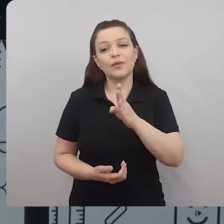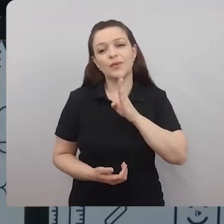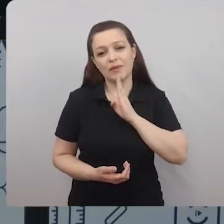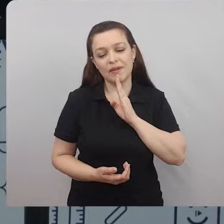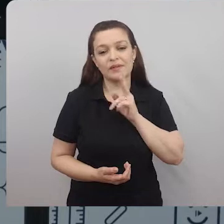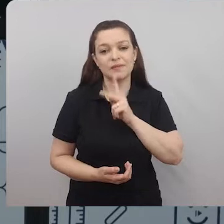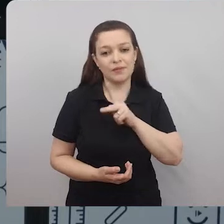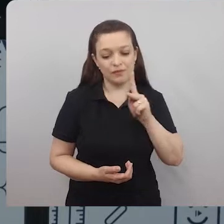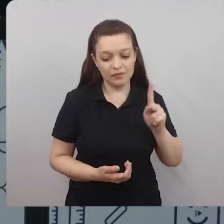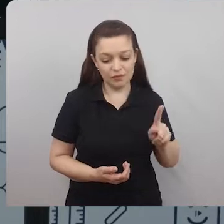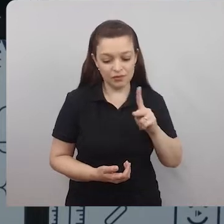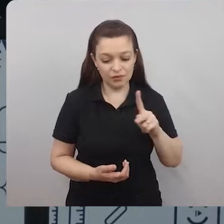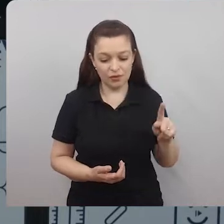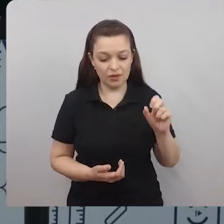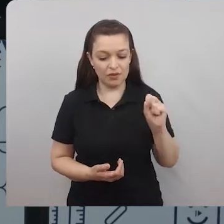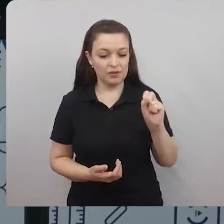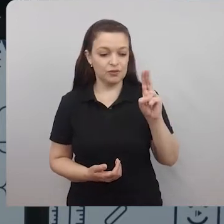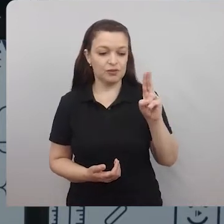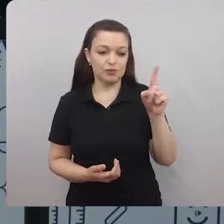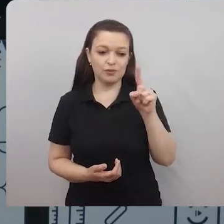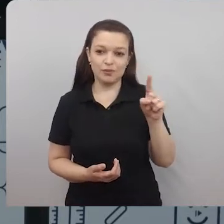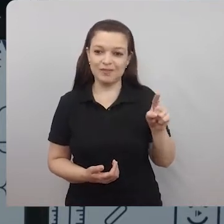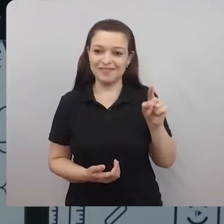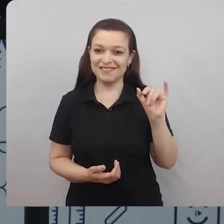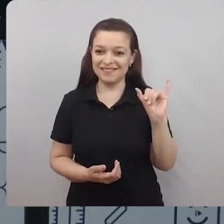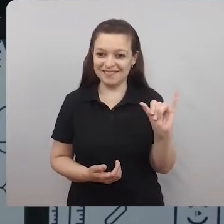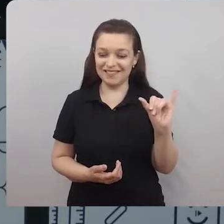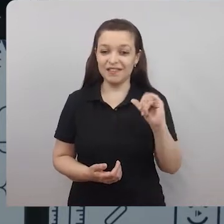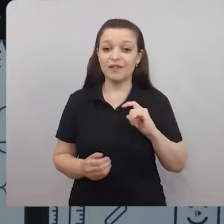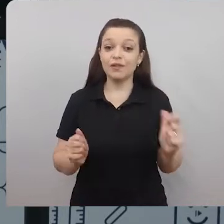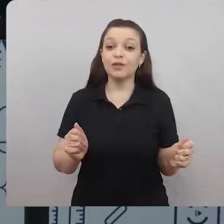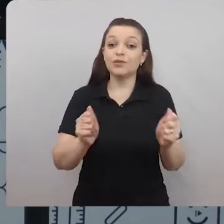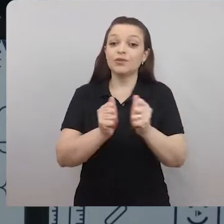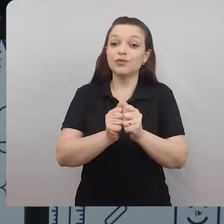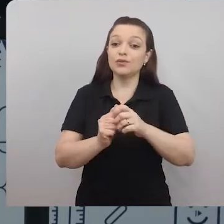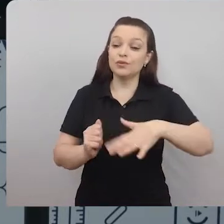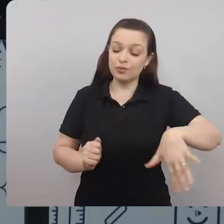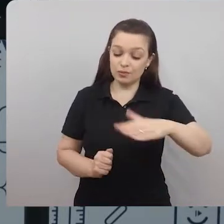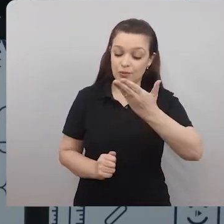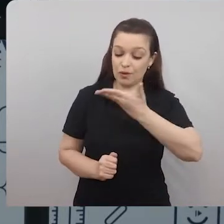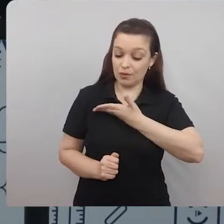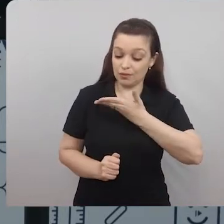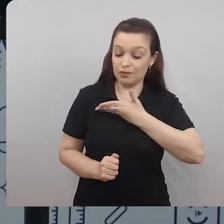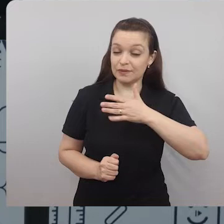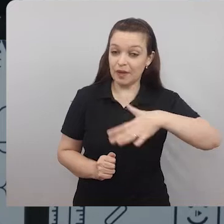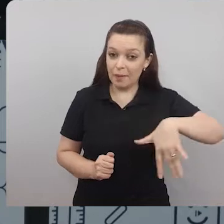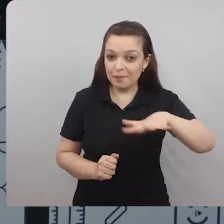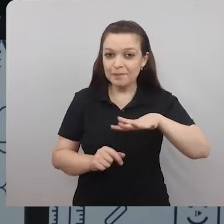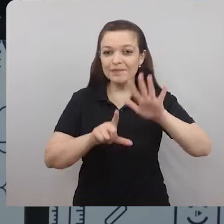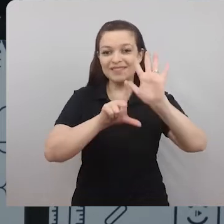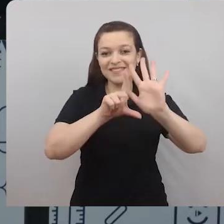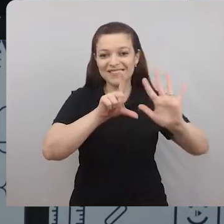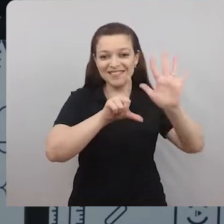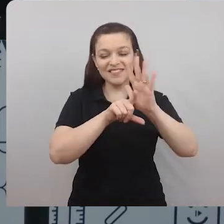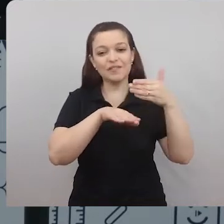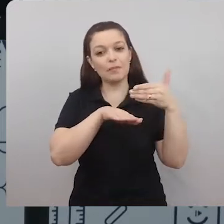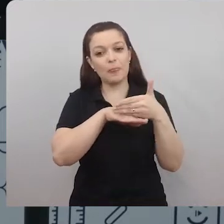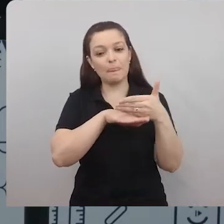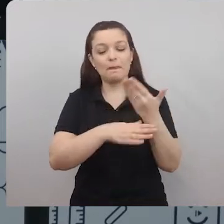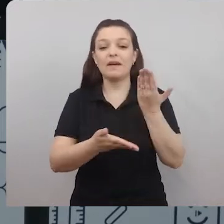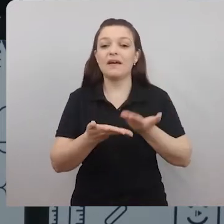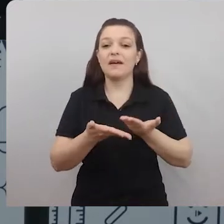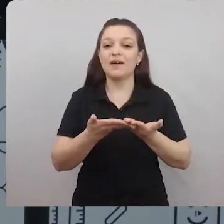eu sou a professora Suzy e juntos com a gente os nossos amigos virtuais que vão participar da nossa aula